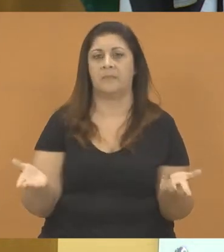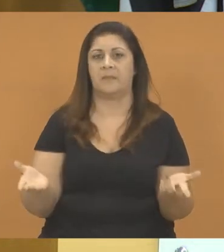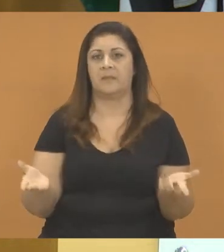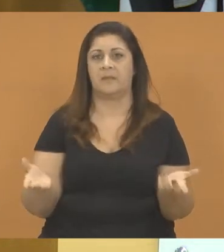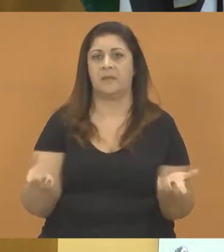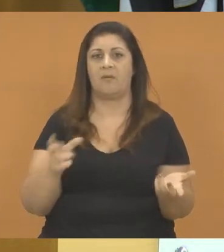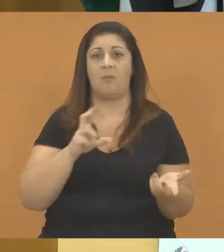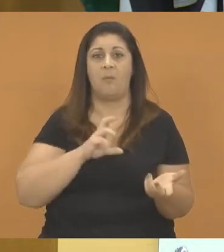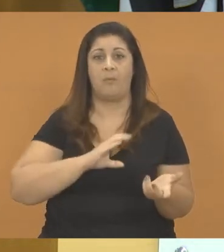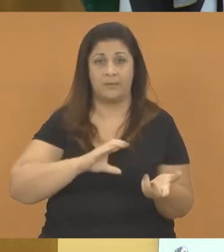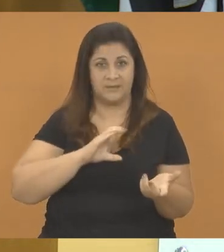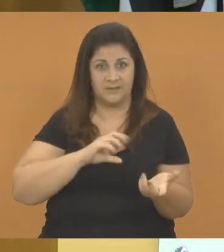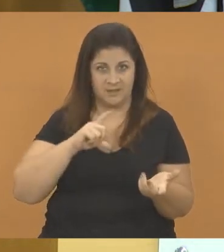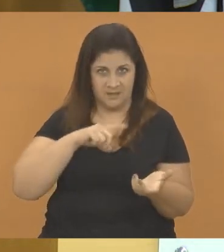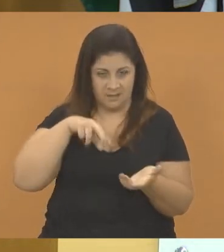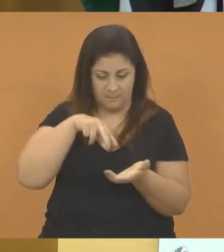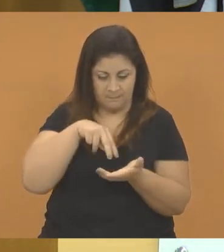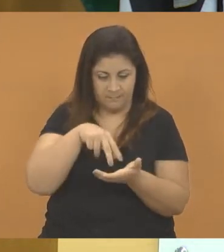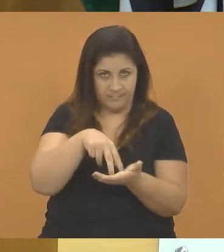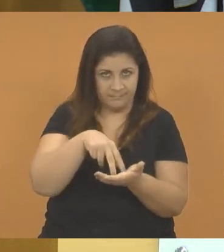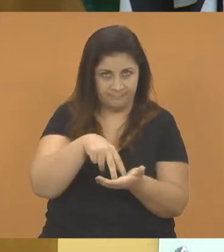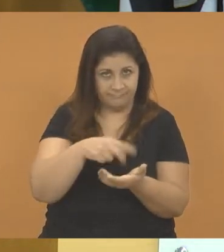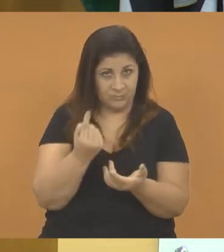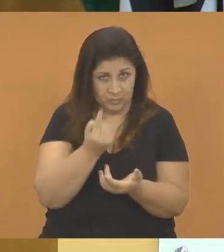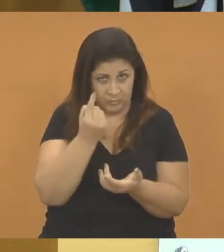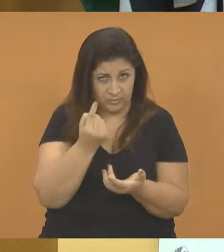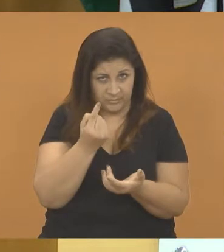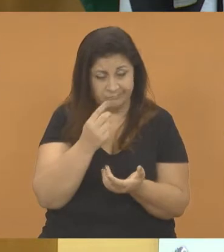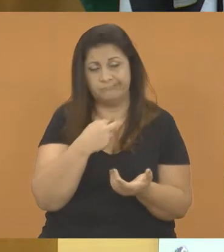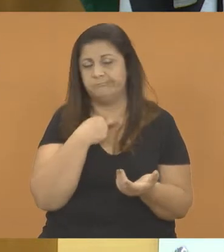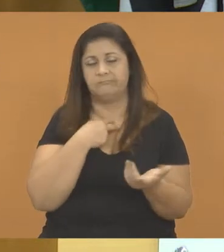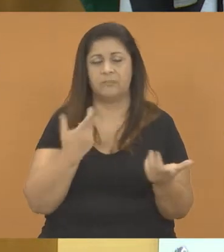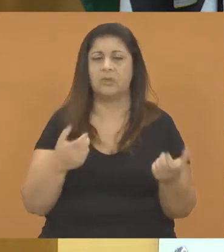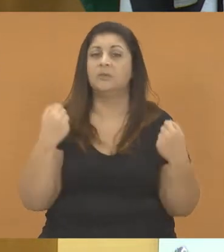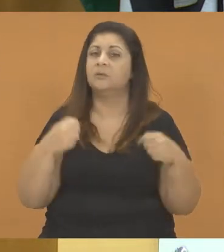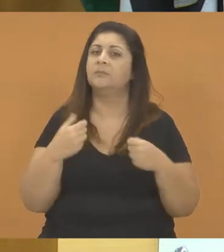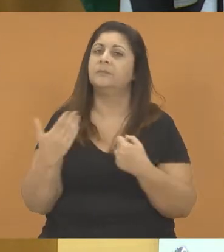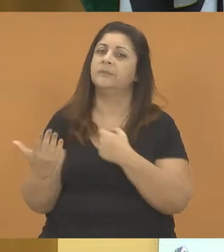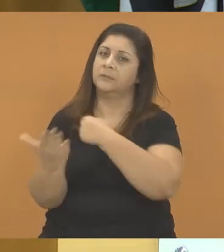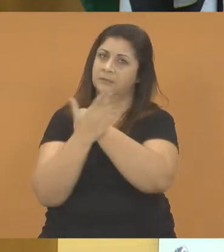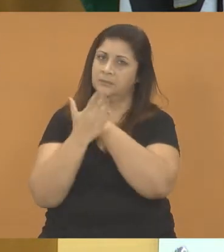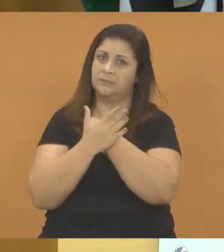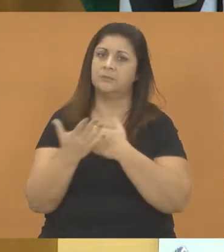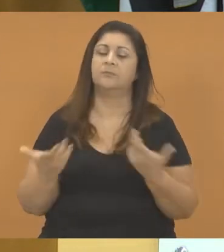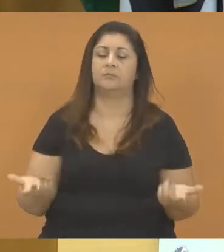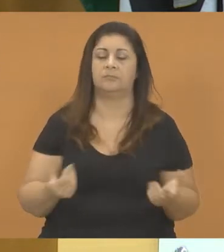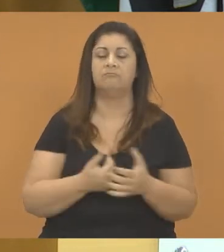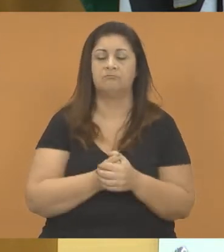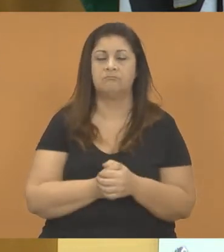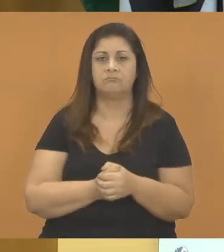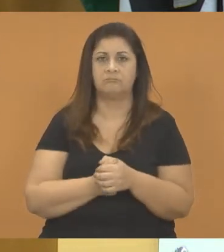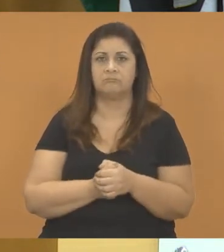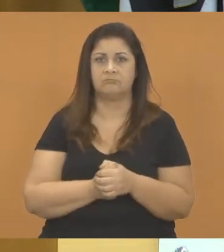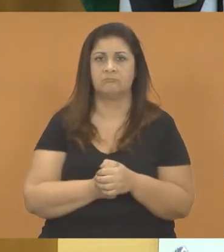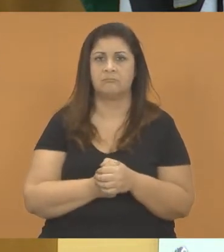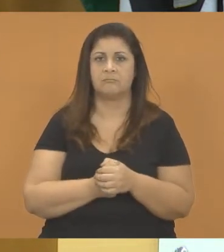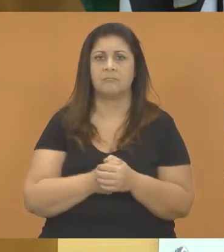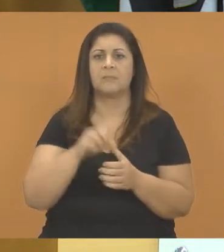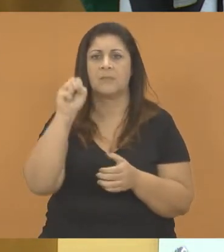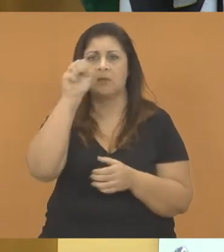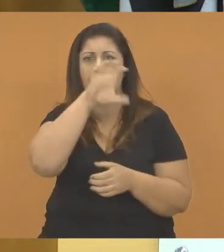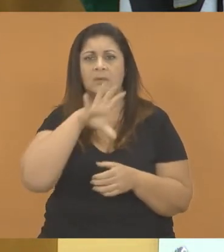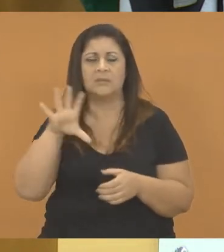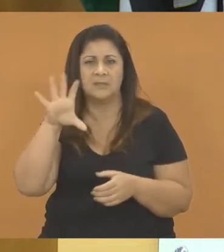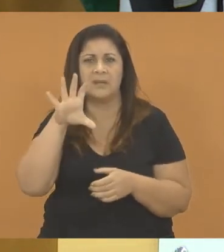perna pra tá fazendo é tudo isso sozinho e precisa do respaldo sim do governo do estado governo federal